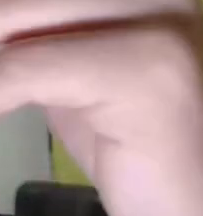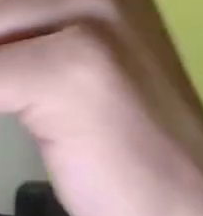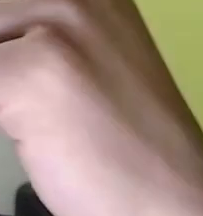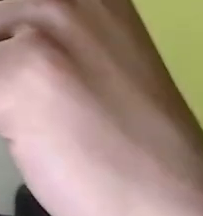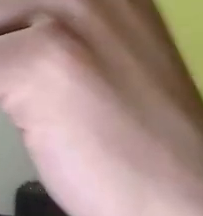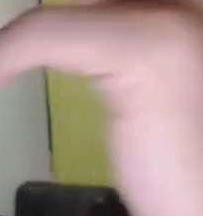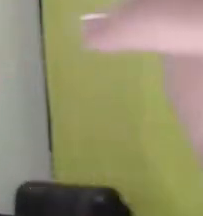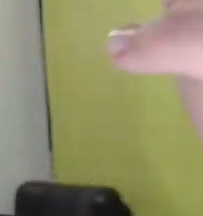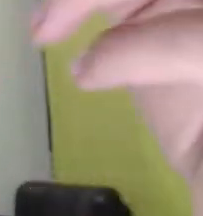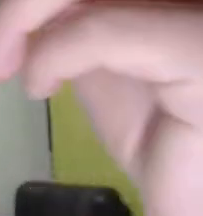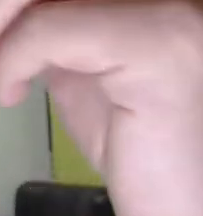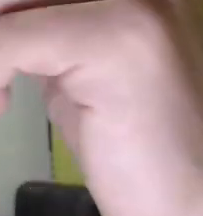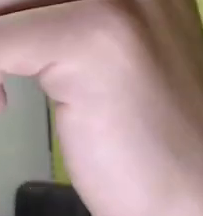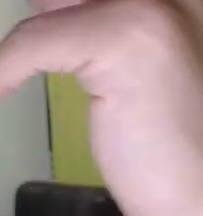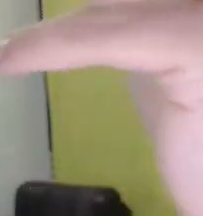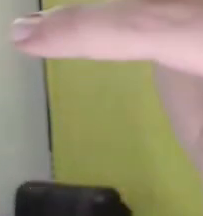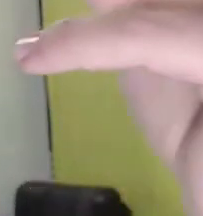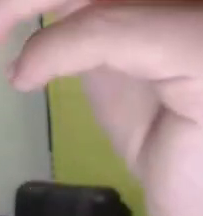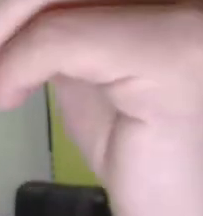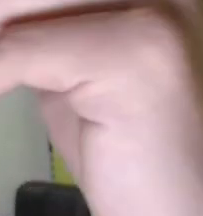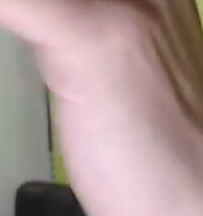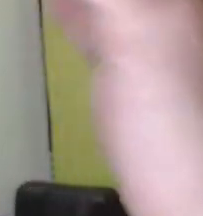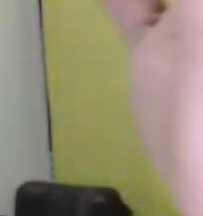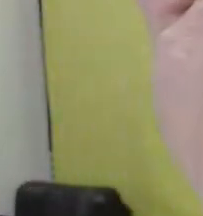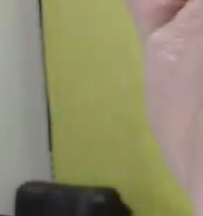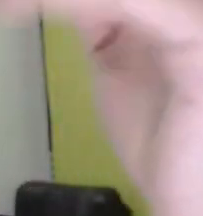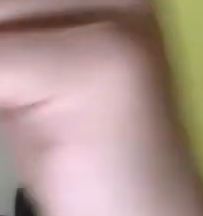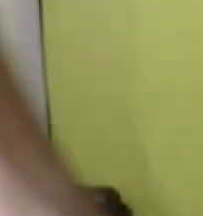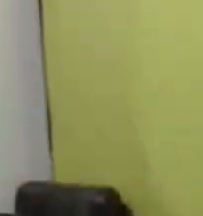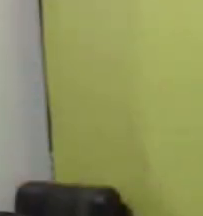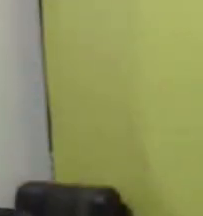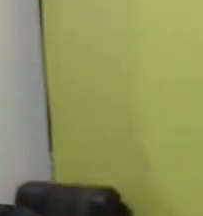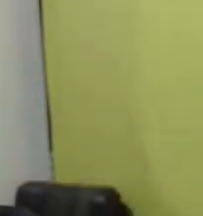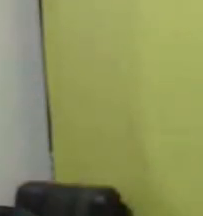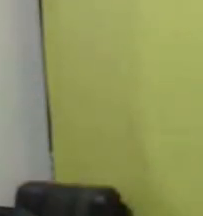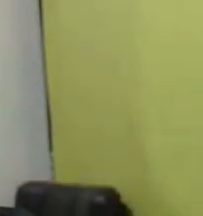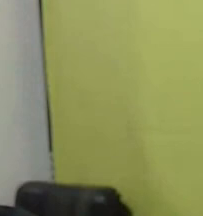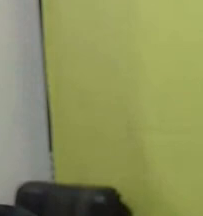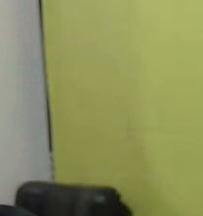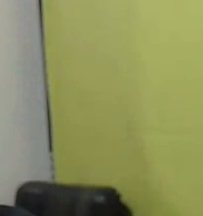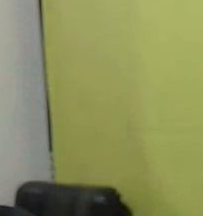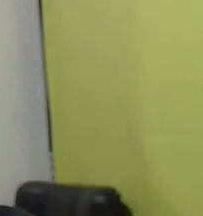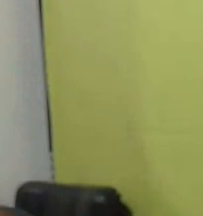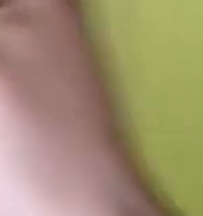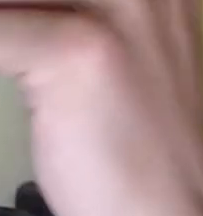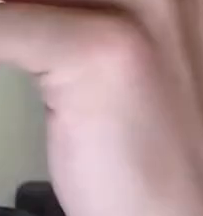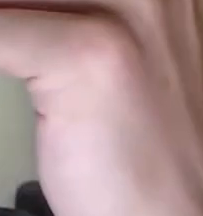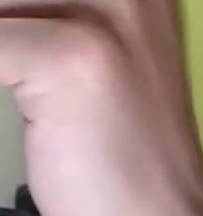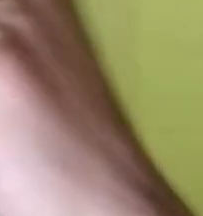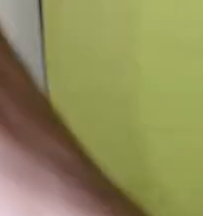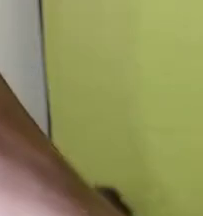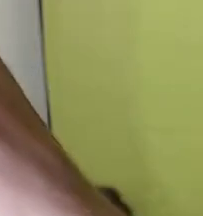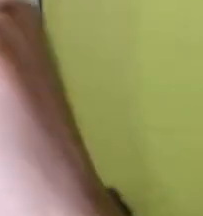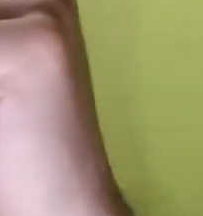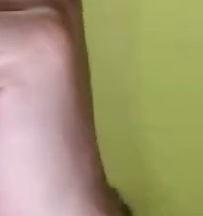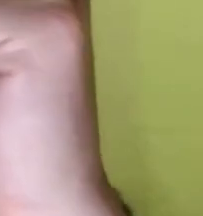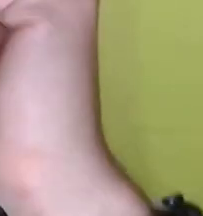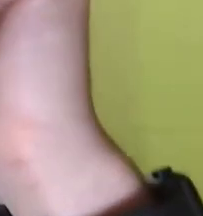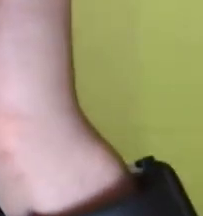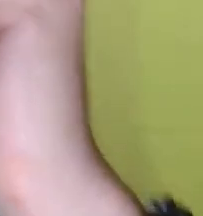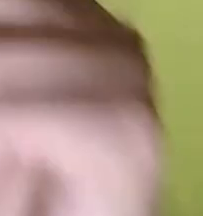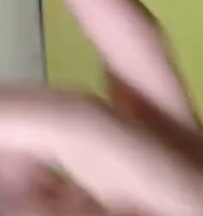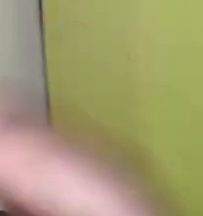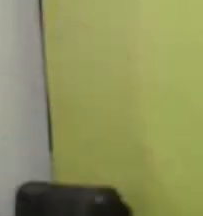Deivison Lopes do Guilherme casarões do Jamil chade são pessoa é mas eu também assistia